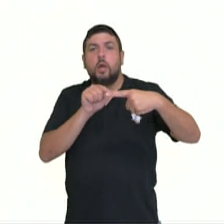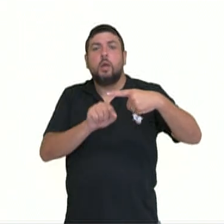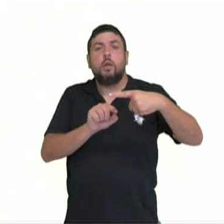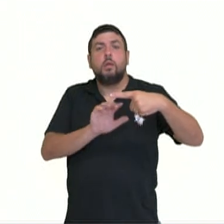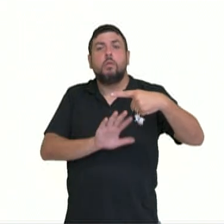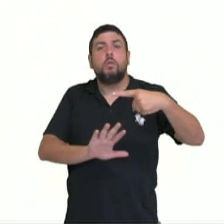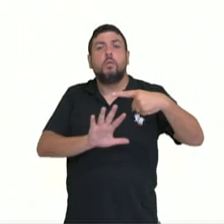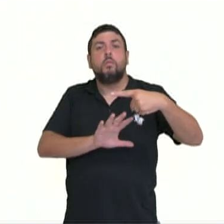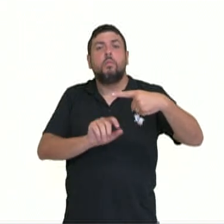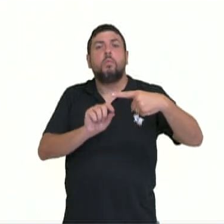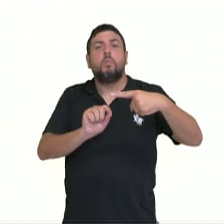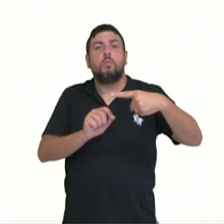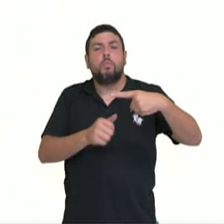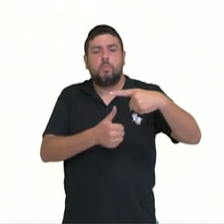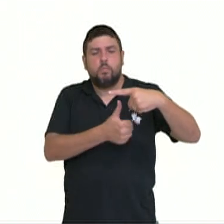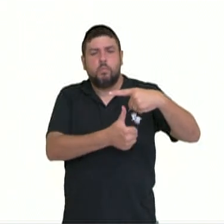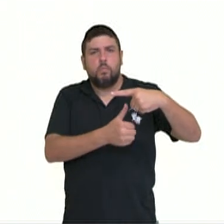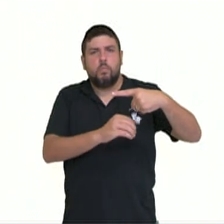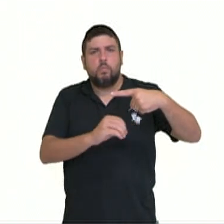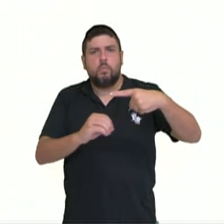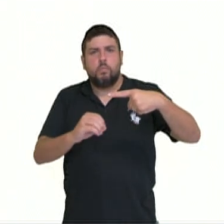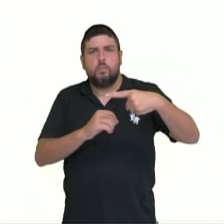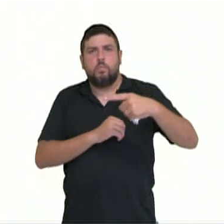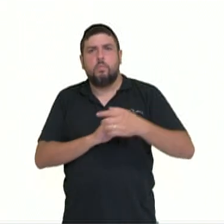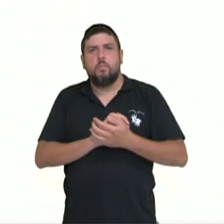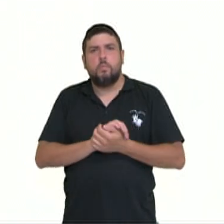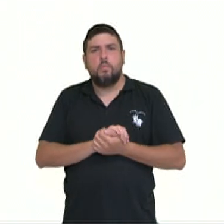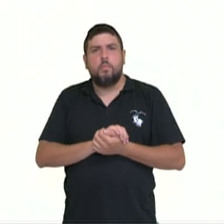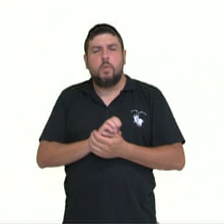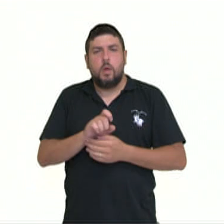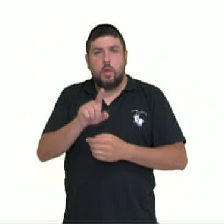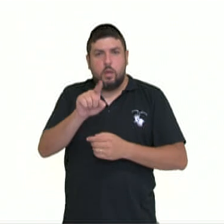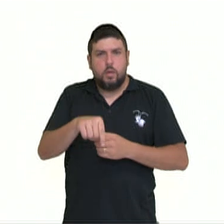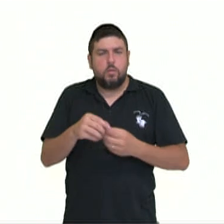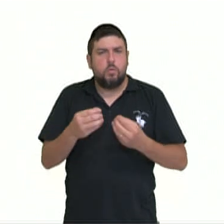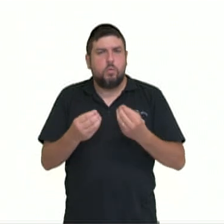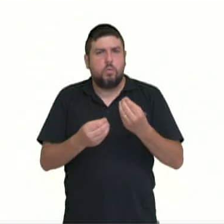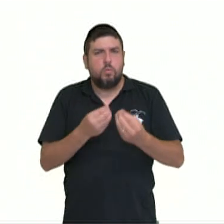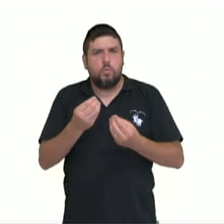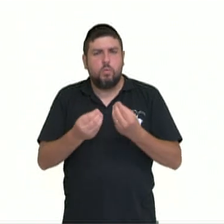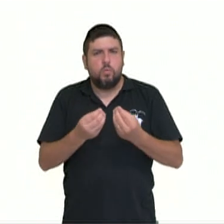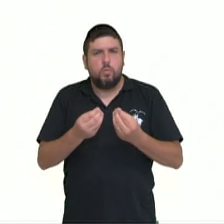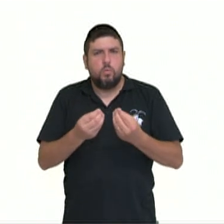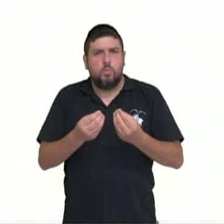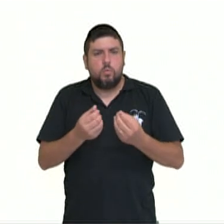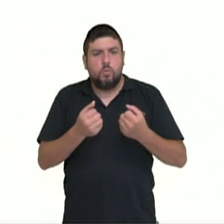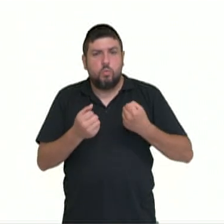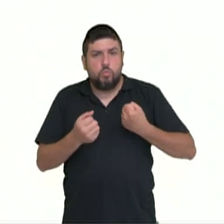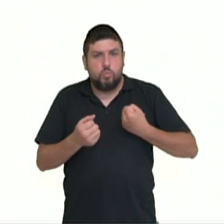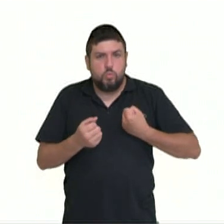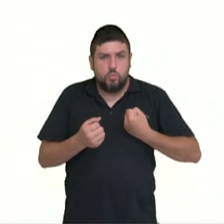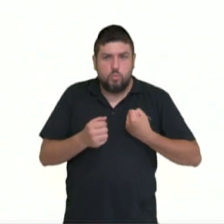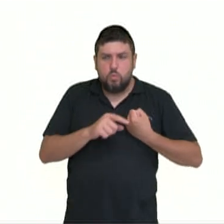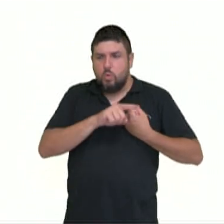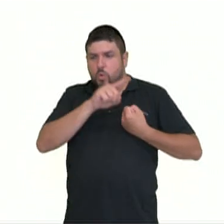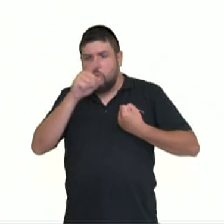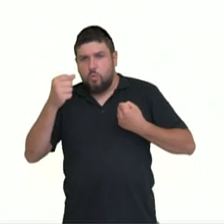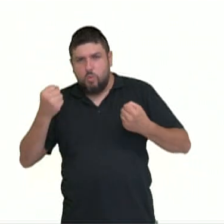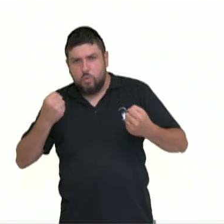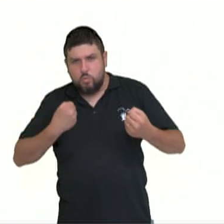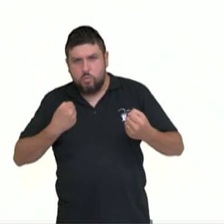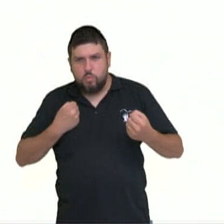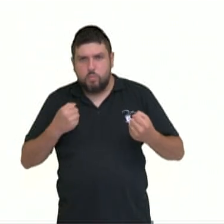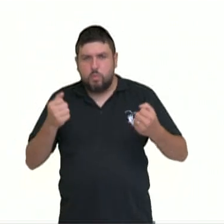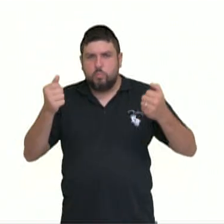de baixo é 100. Trata-se de um modo de expressar uma proporção entre dois números, onde um deles é a parte e o